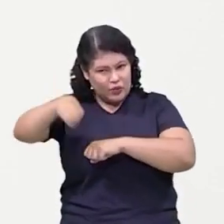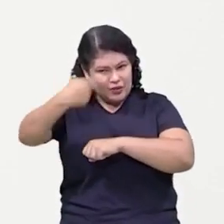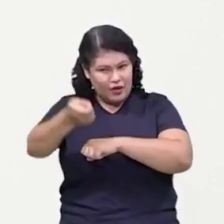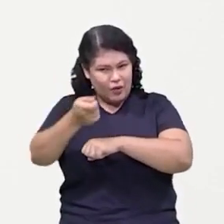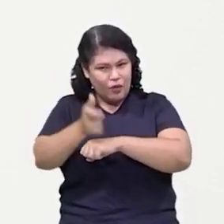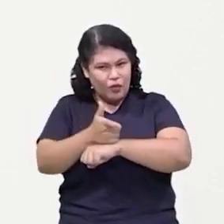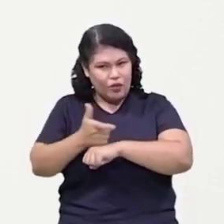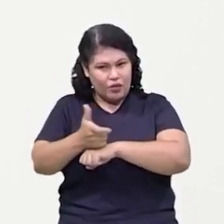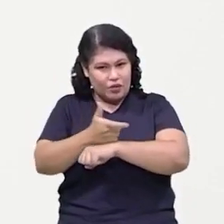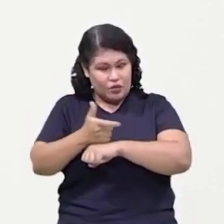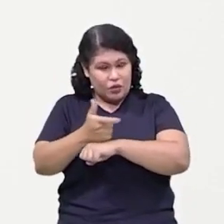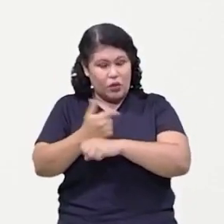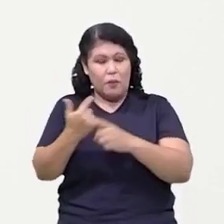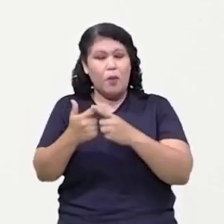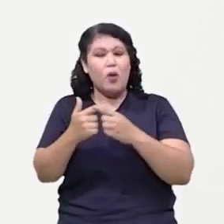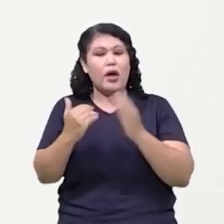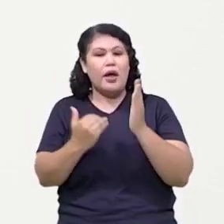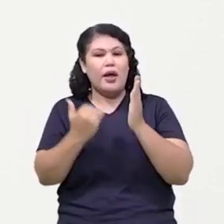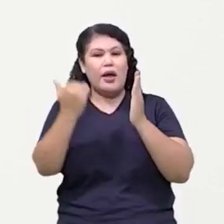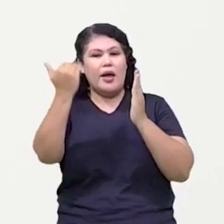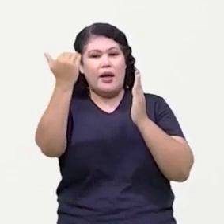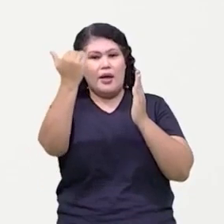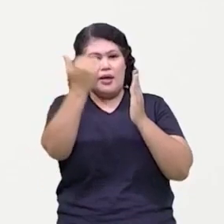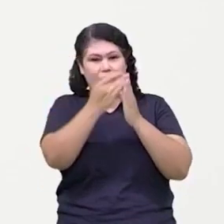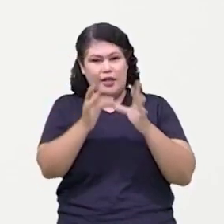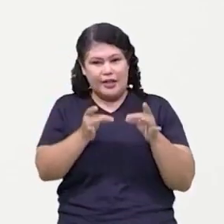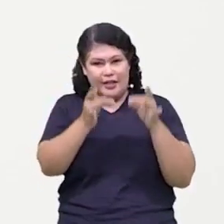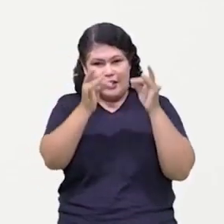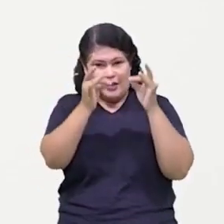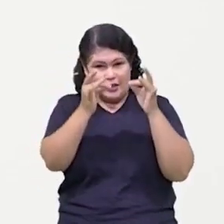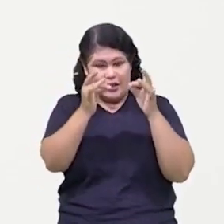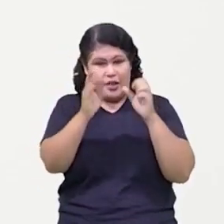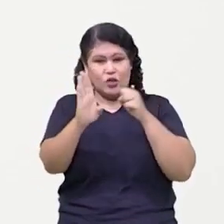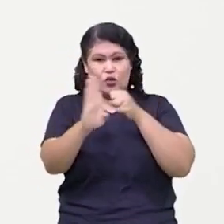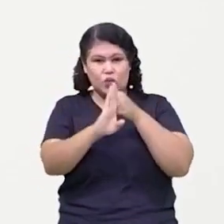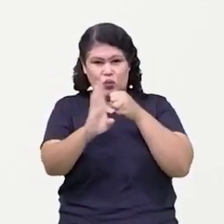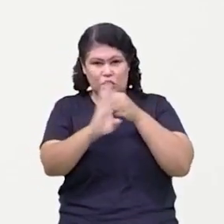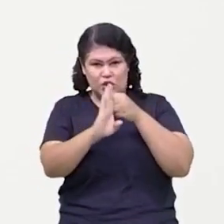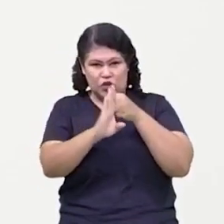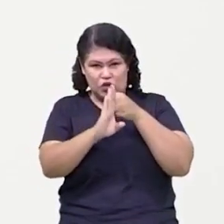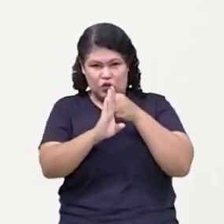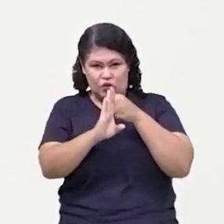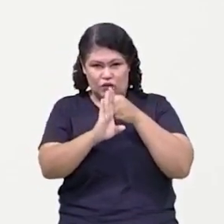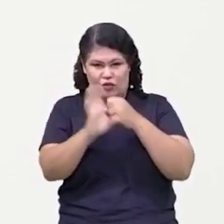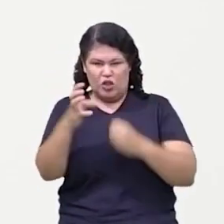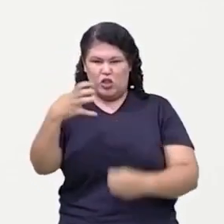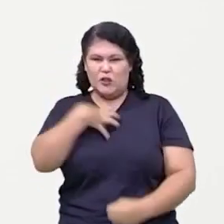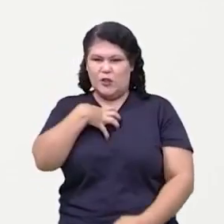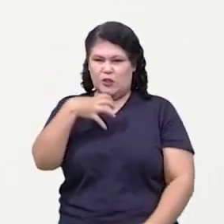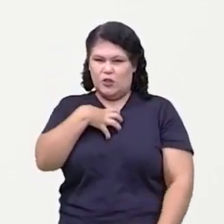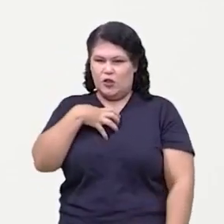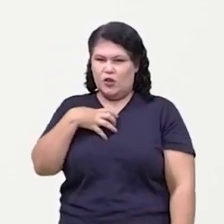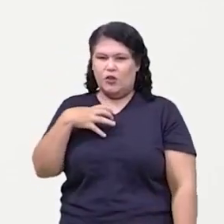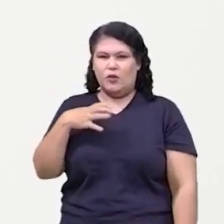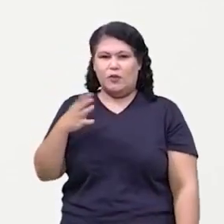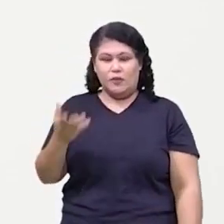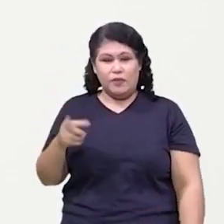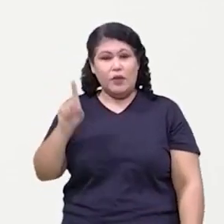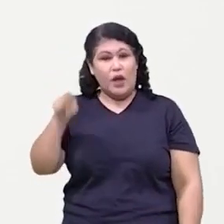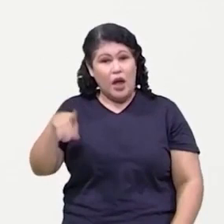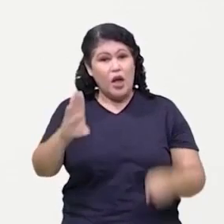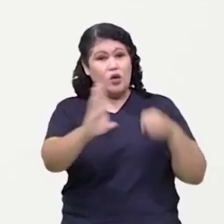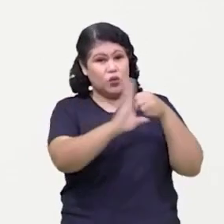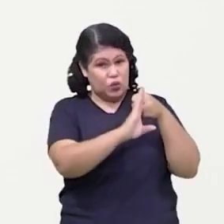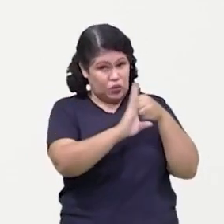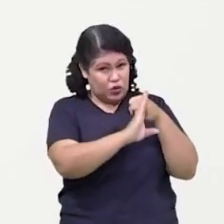Acrescenta uma qualidade ao substantivo. Quem é o substantivo aqui? É a palavra atitude. Esse aqui é o meu